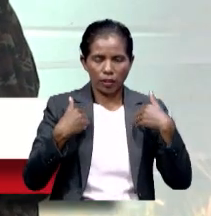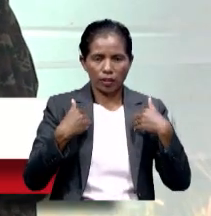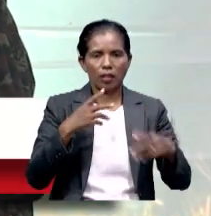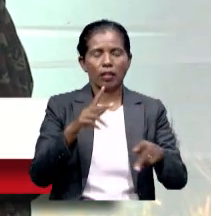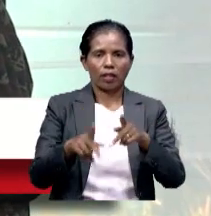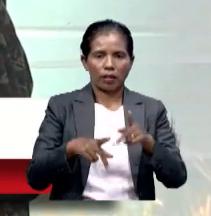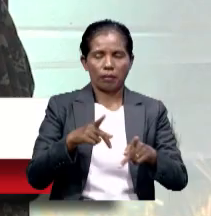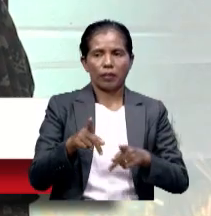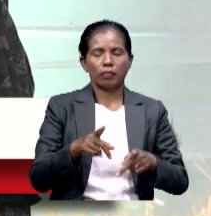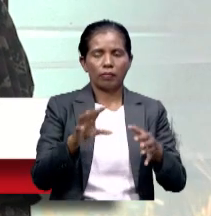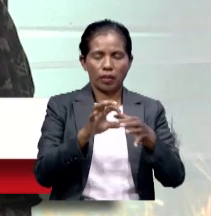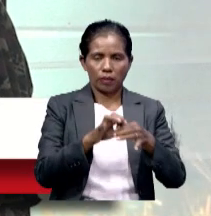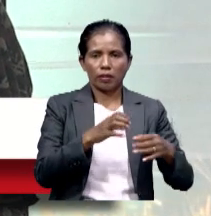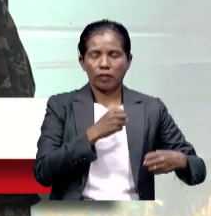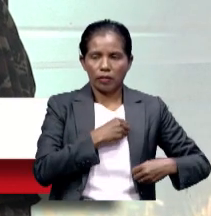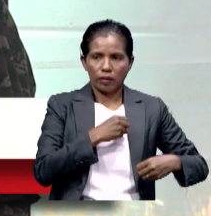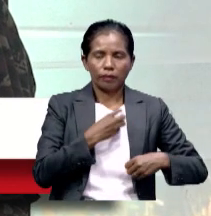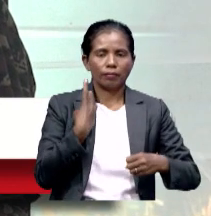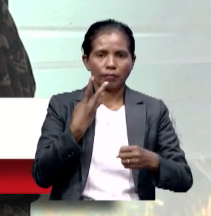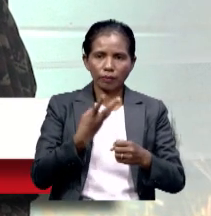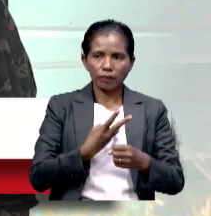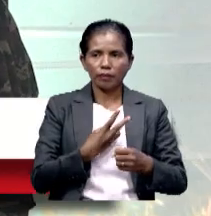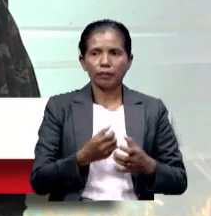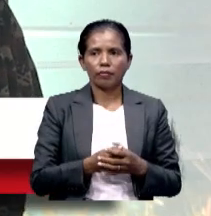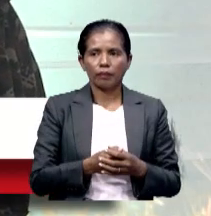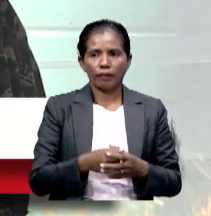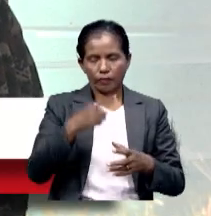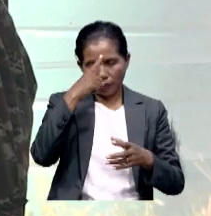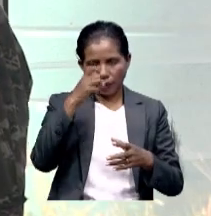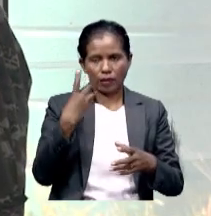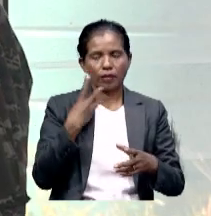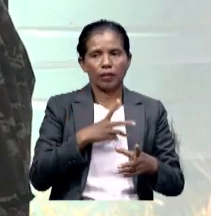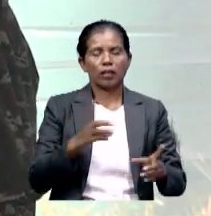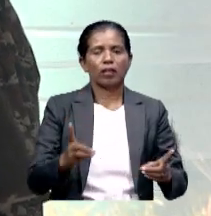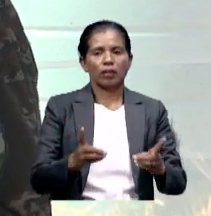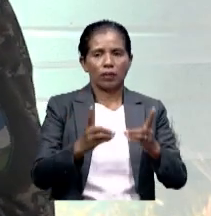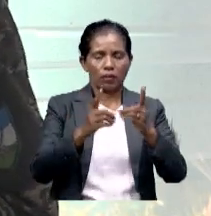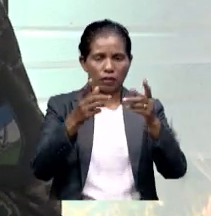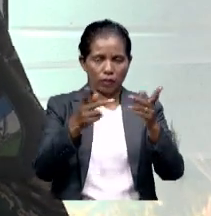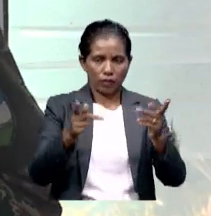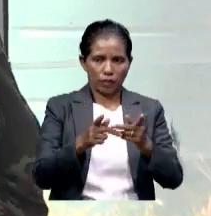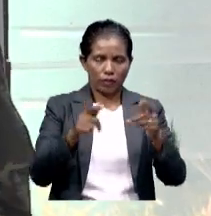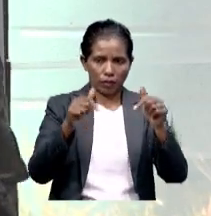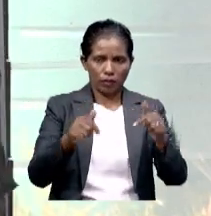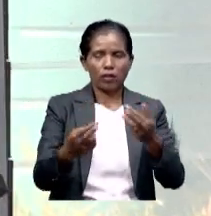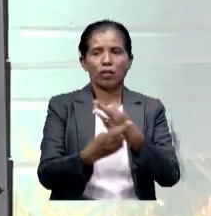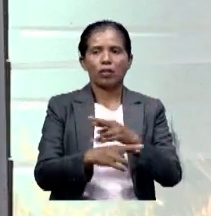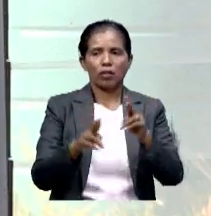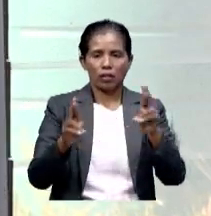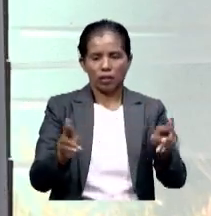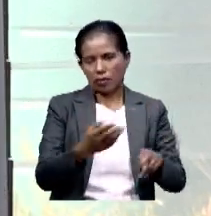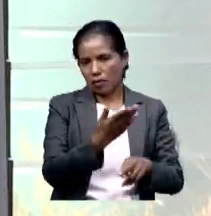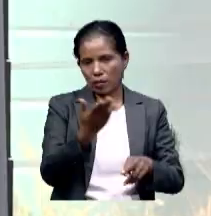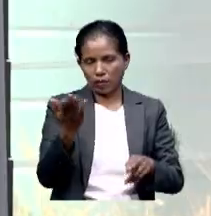que e tá anota também né o e tá solo mal né o resultado vai tá